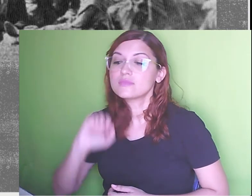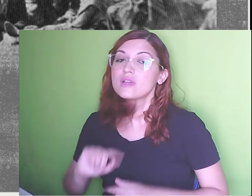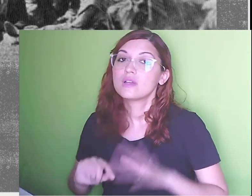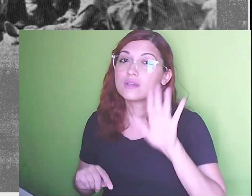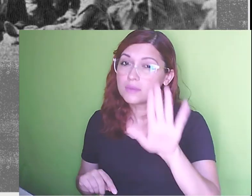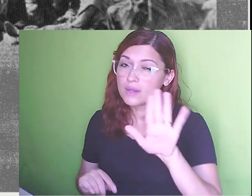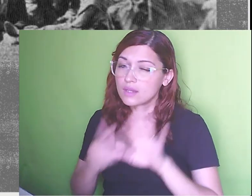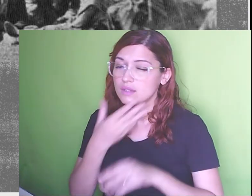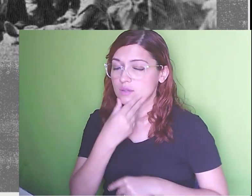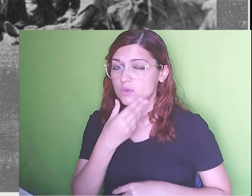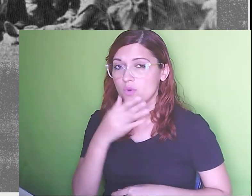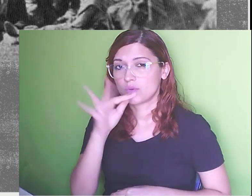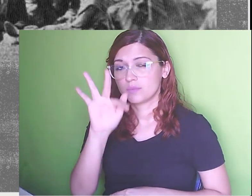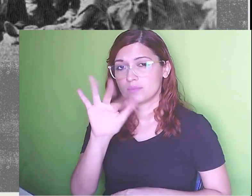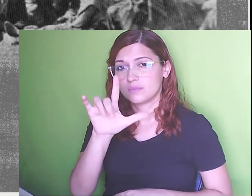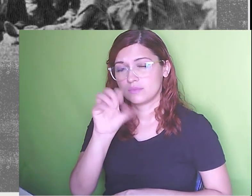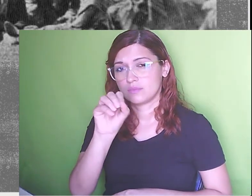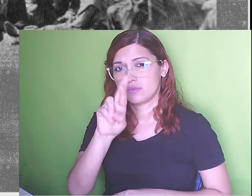poder.